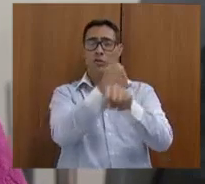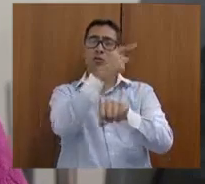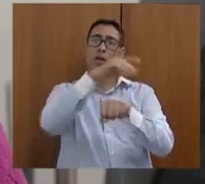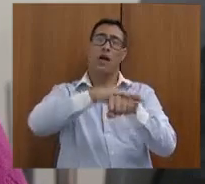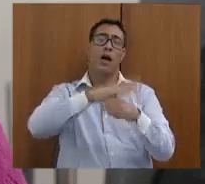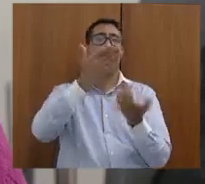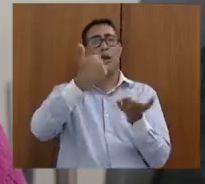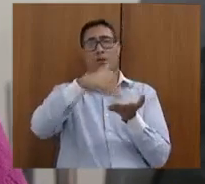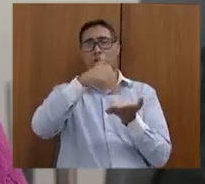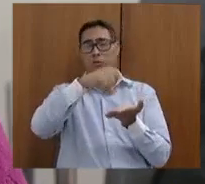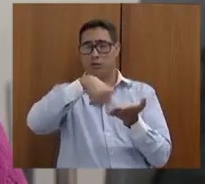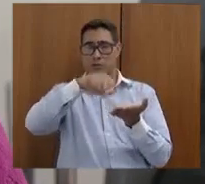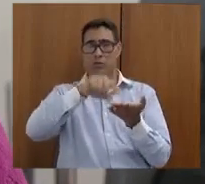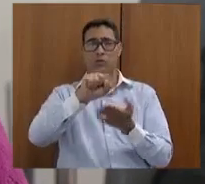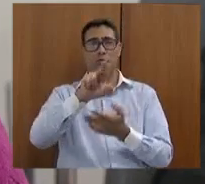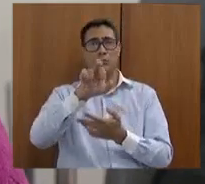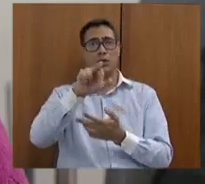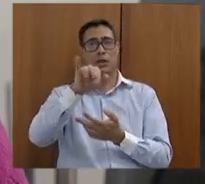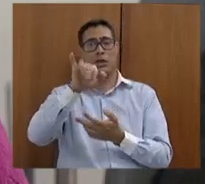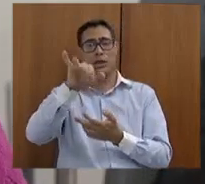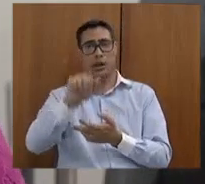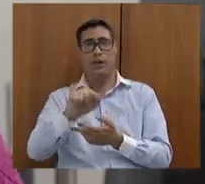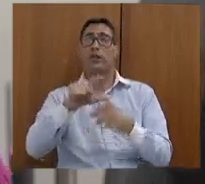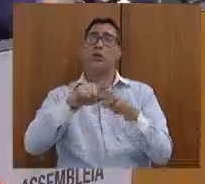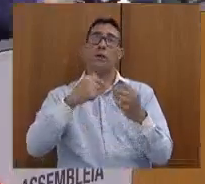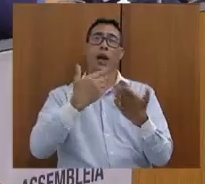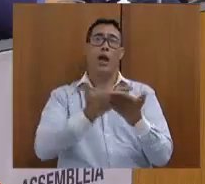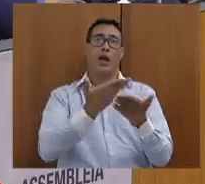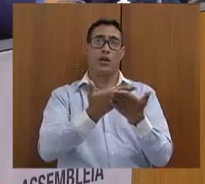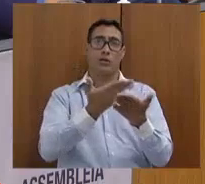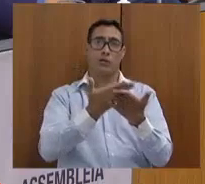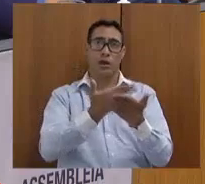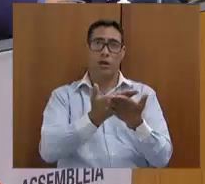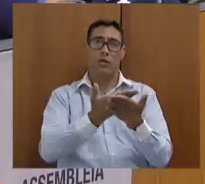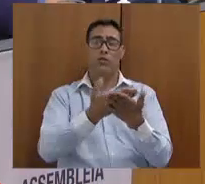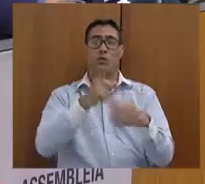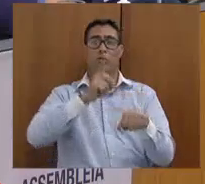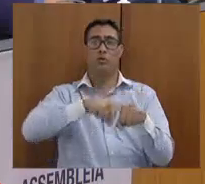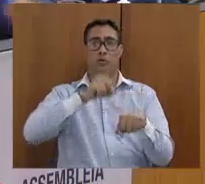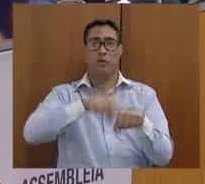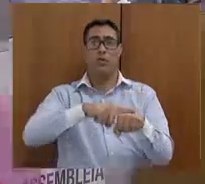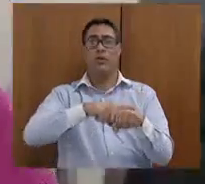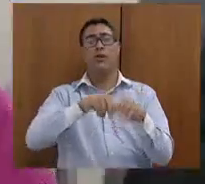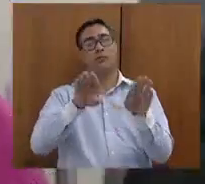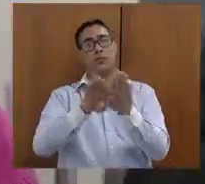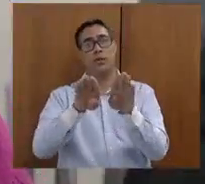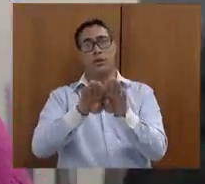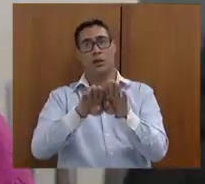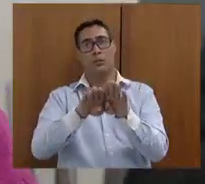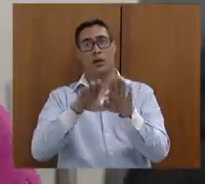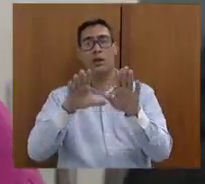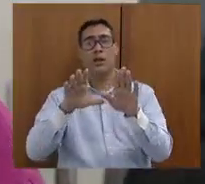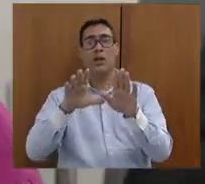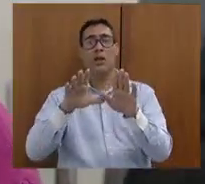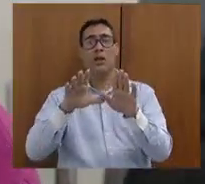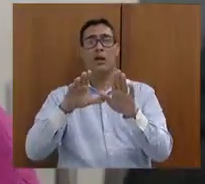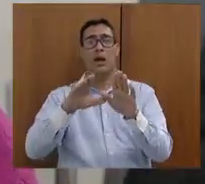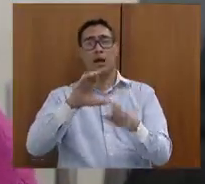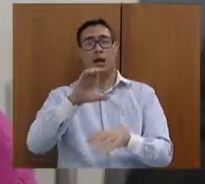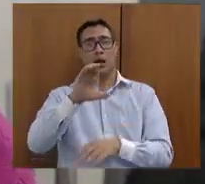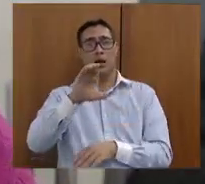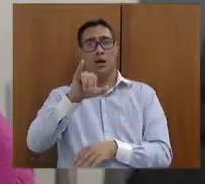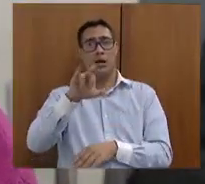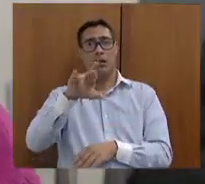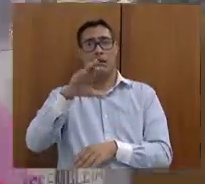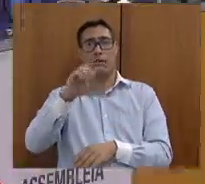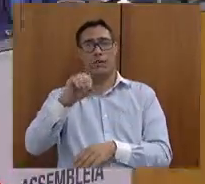e a questão da Educação de tempo integral esses três pontos que a questão da Círculo Militar são esses